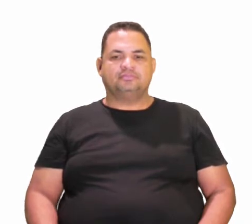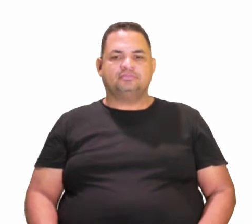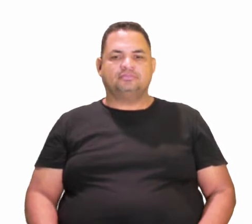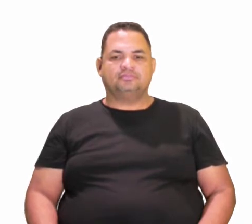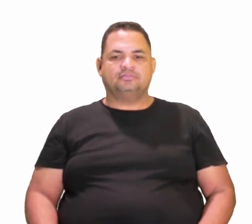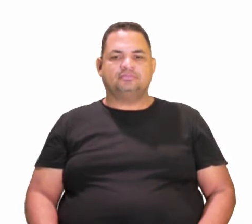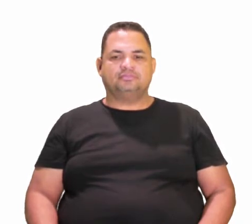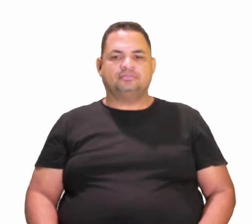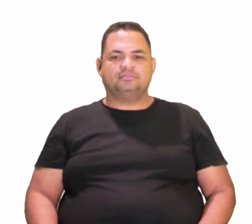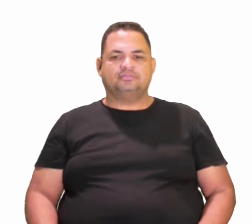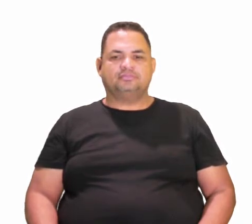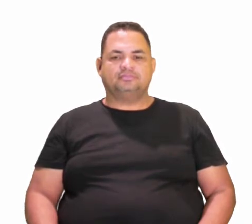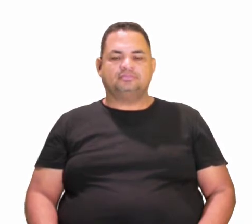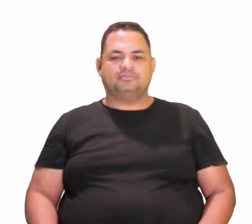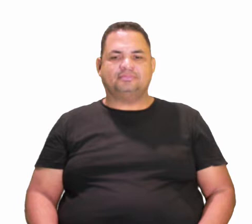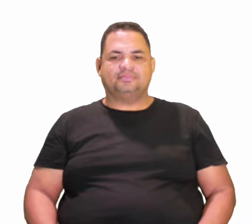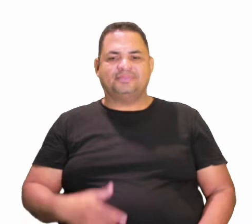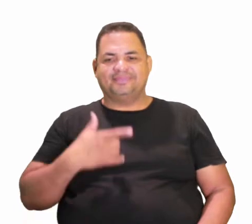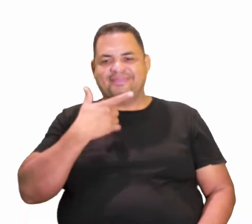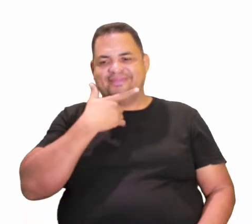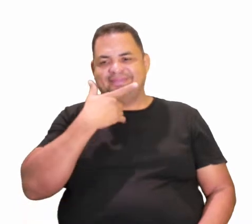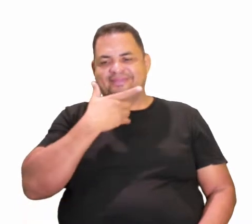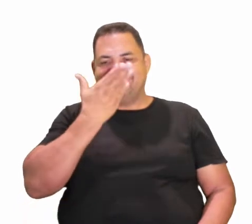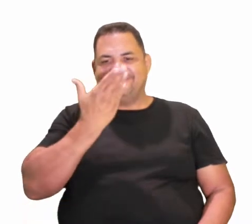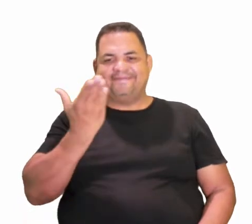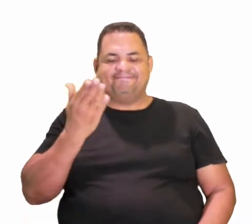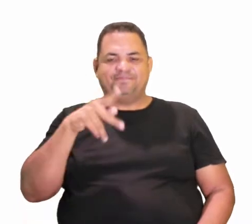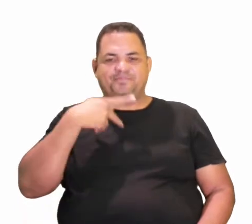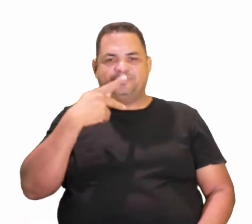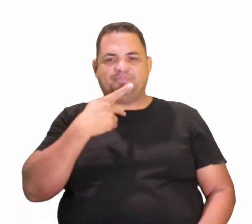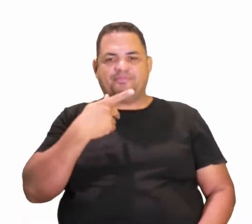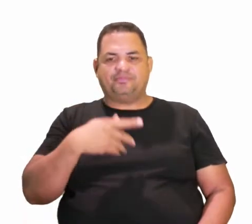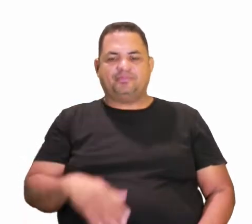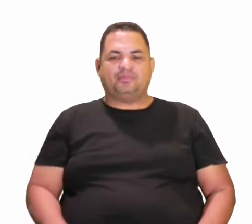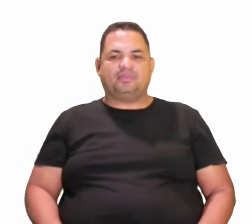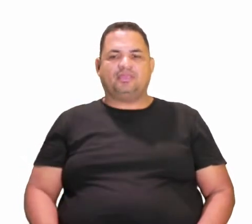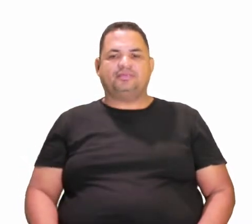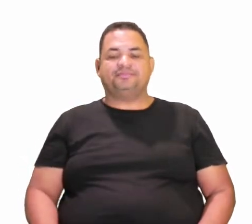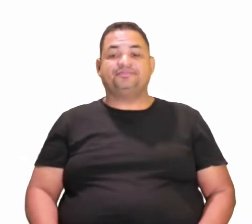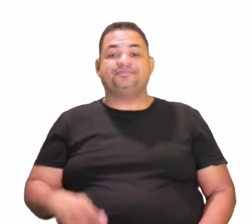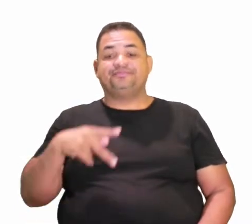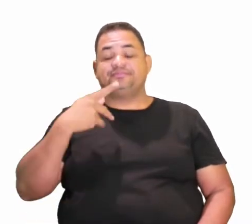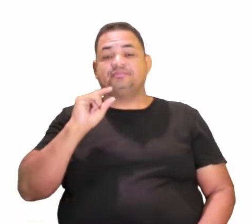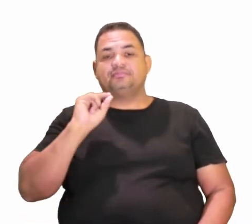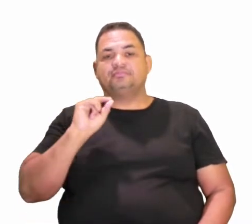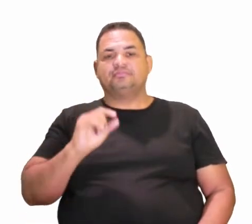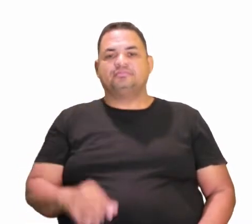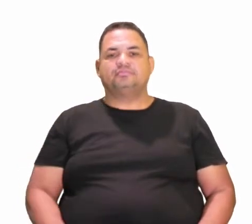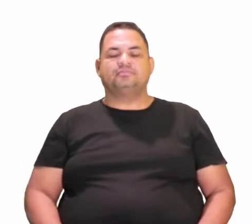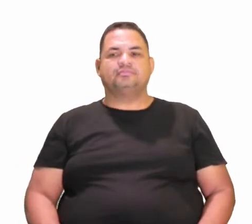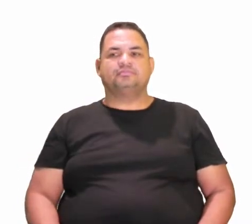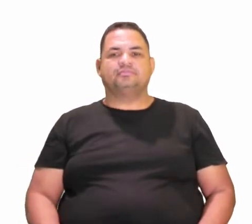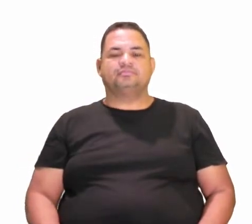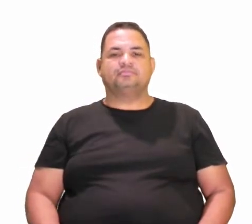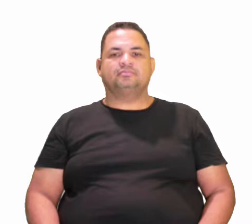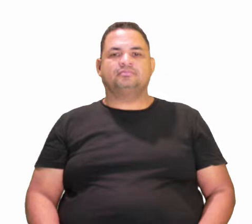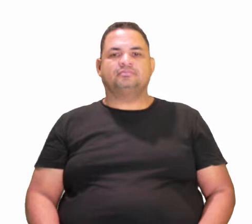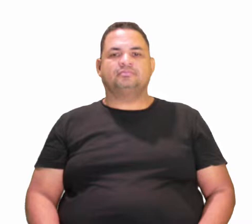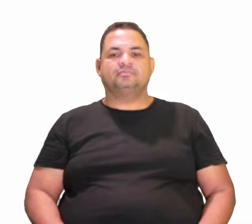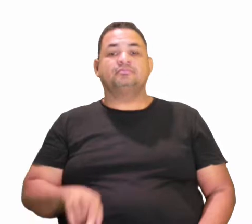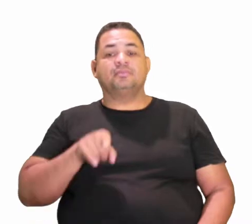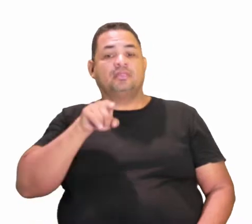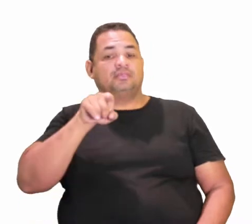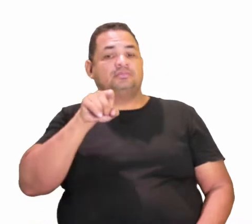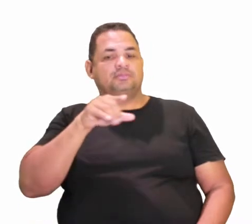aqui o narizinho, um sorrisinho, pronto. Para eu falar do cousin, eu vou dizer assim, this is my cousin, este